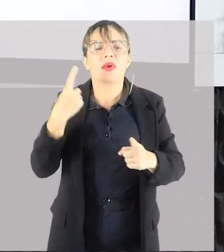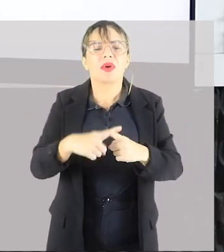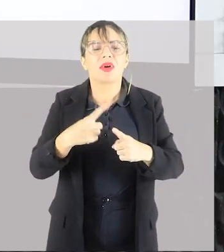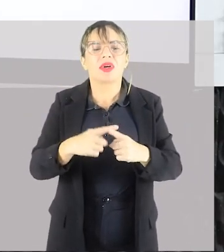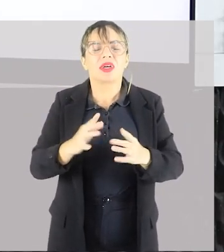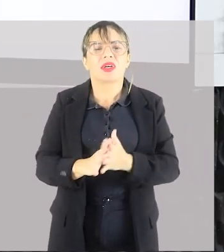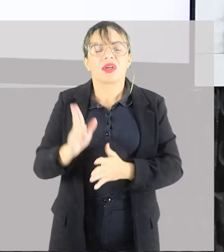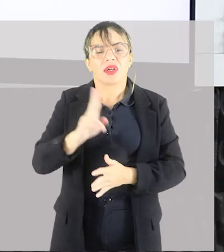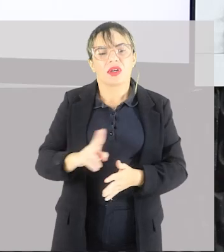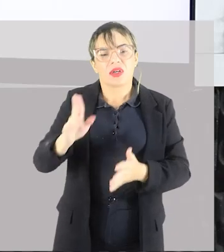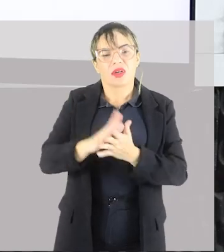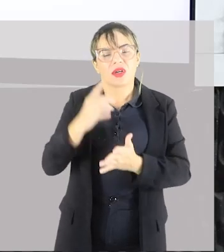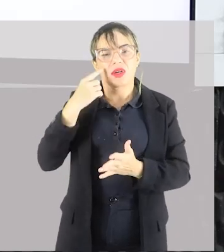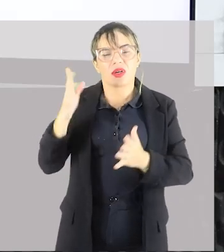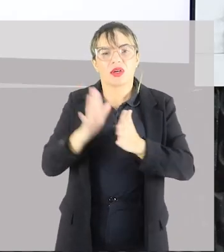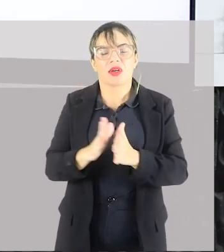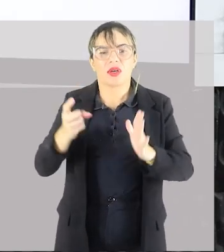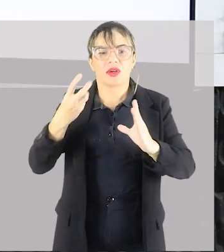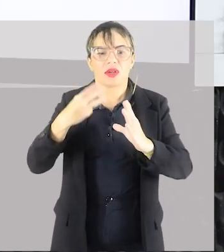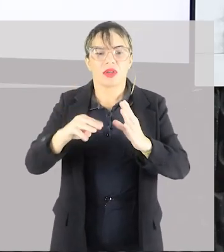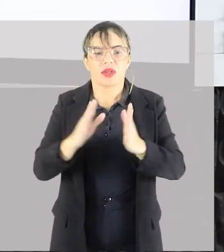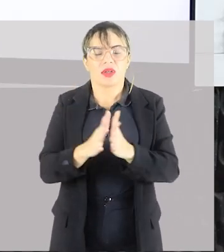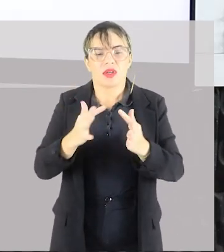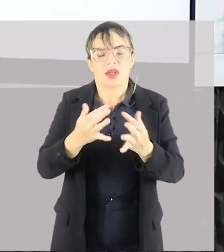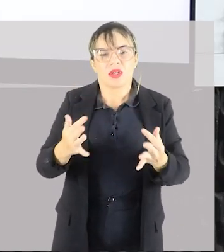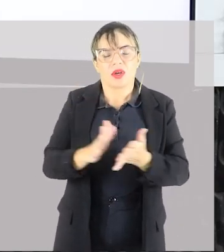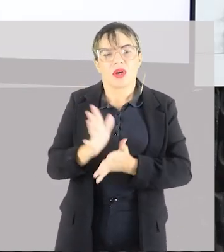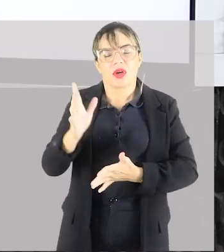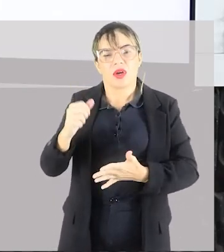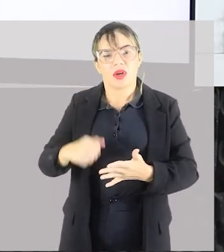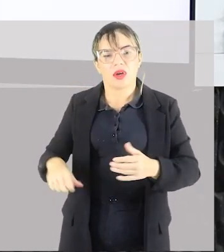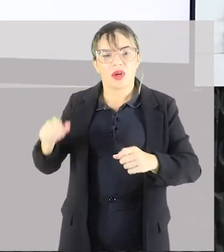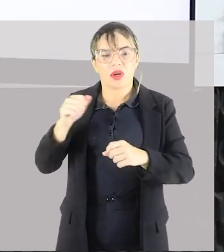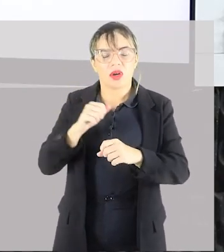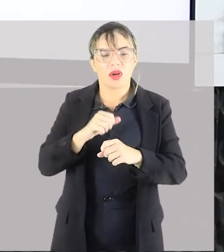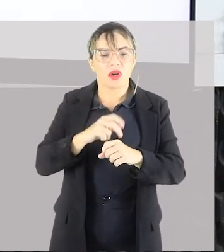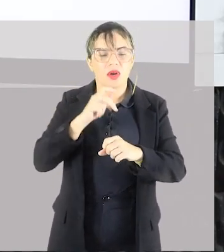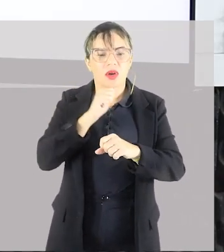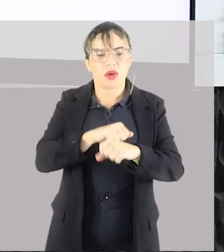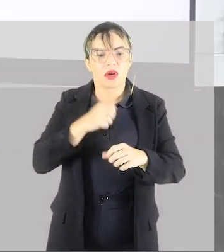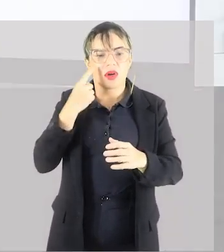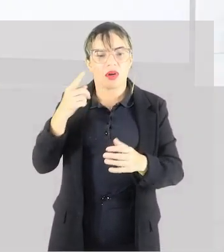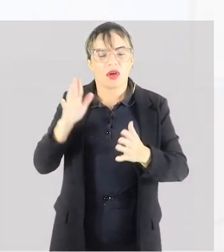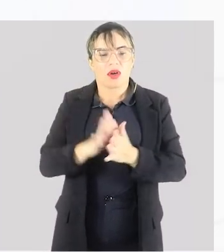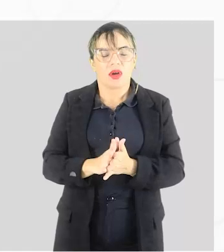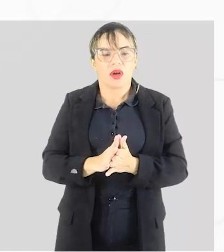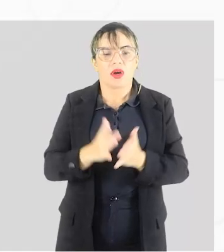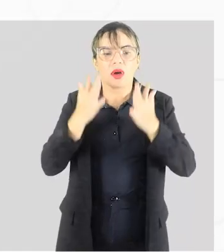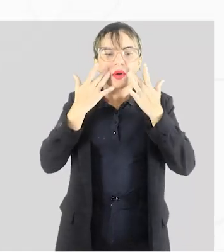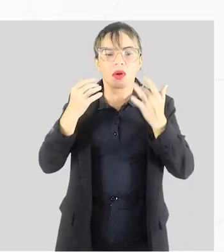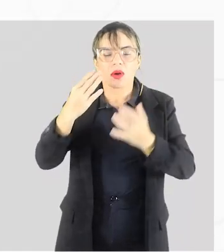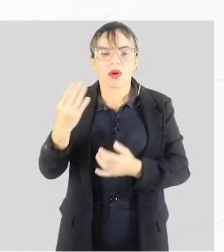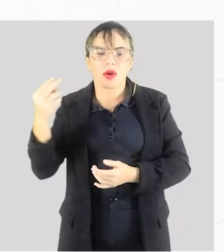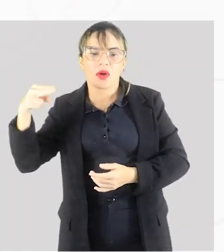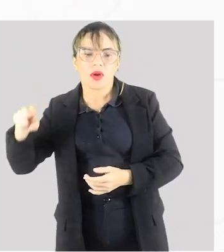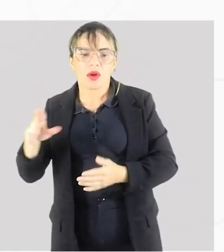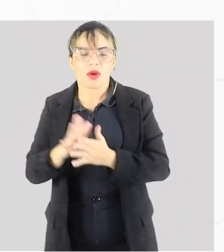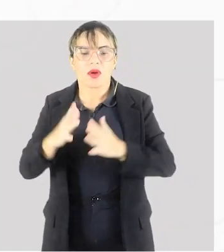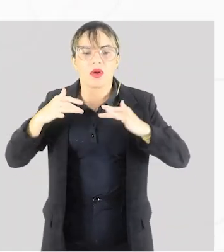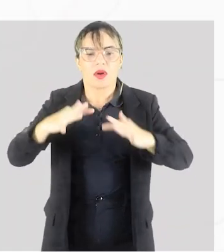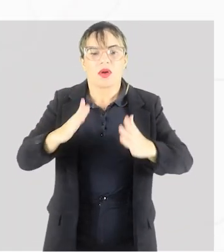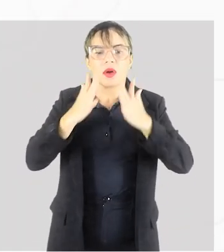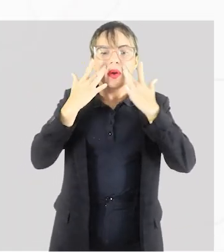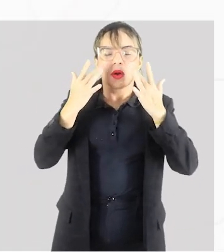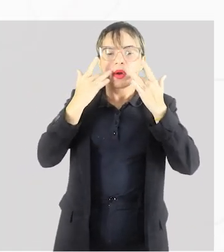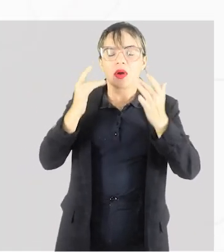Né? Mensagens simples ou concretas. Arte cinética, como o nome diz, ou cinetismo, é um movimento artístico que